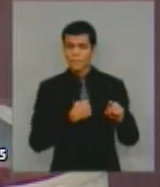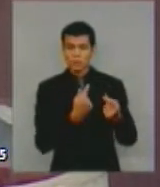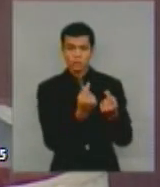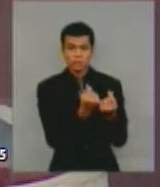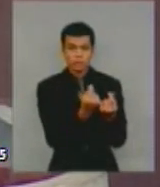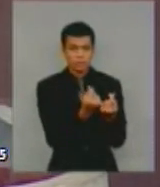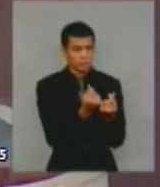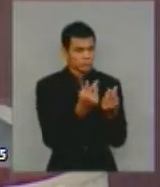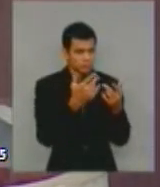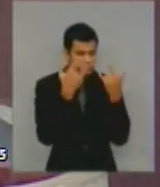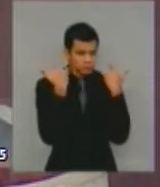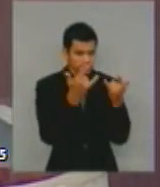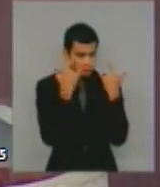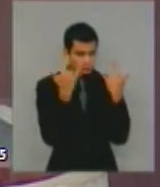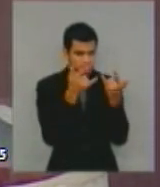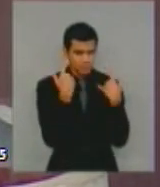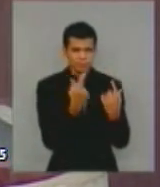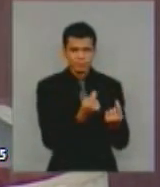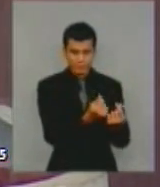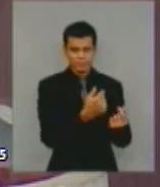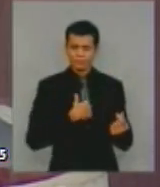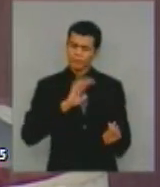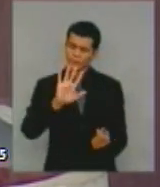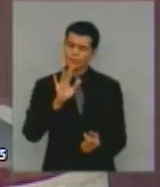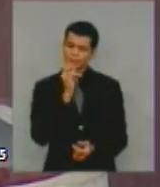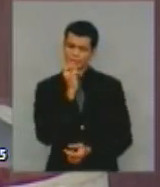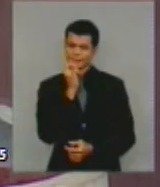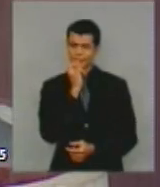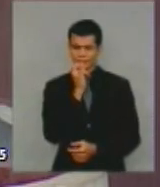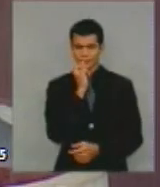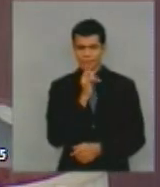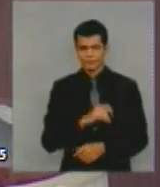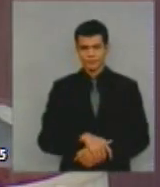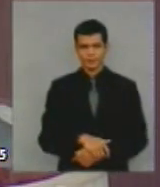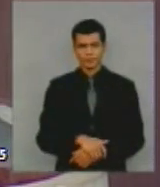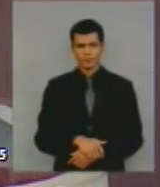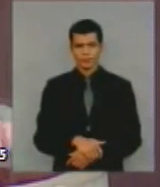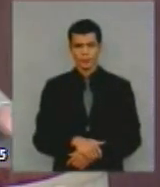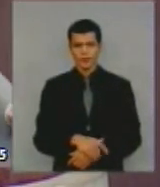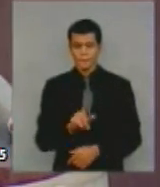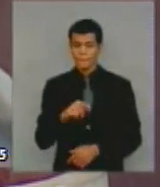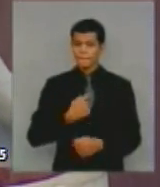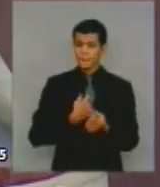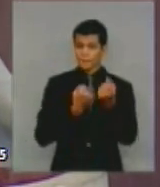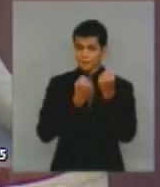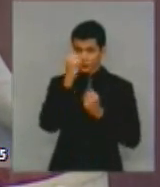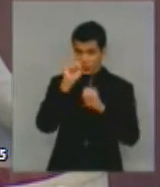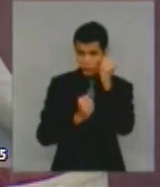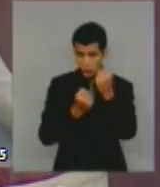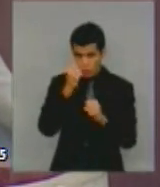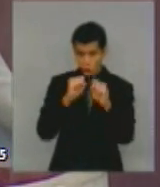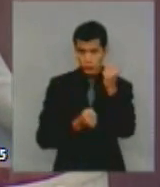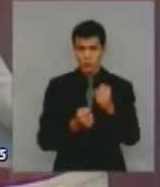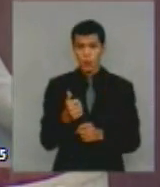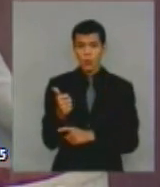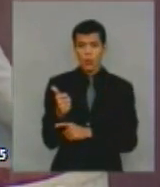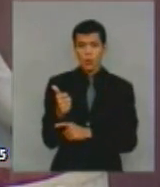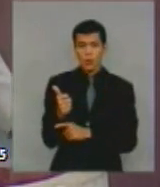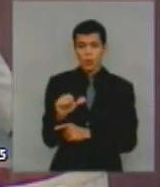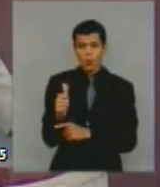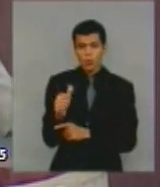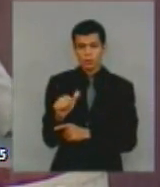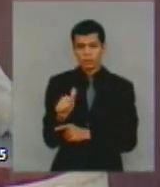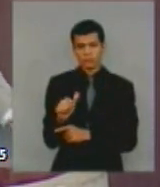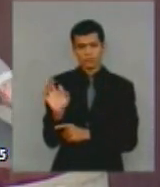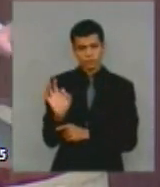concentração de riqueza de alguns poucos. Vou dar um exemplo. No caso da indústria, ela está recebendo 11% da outorga